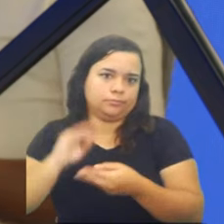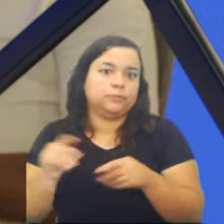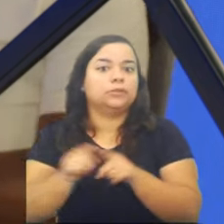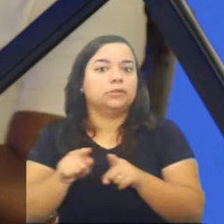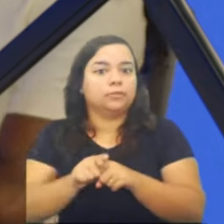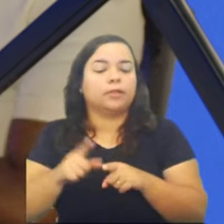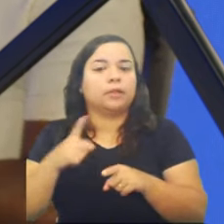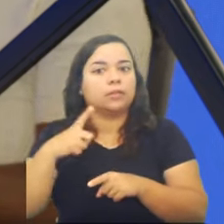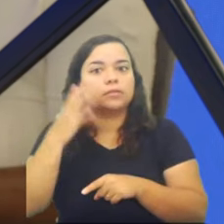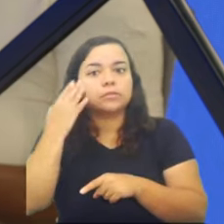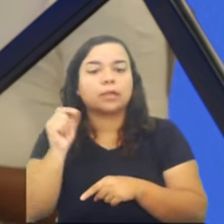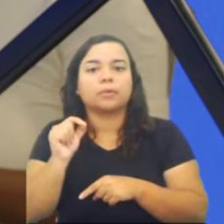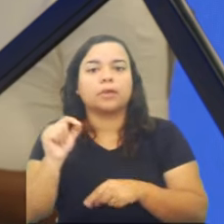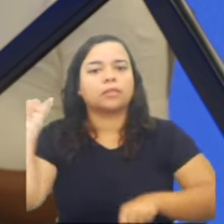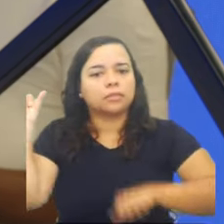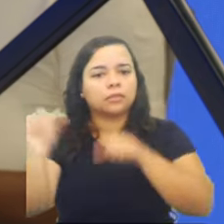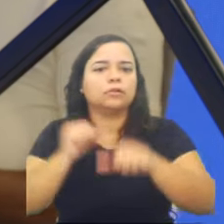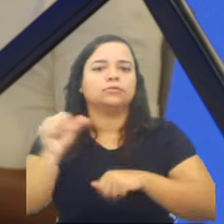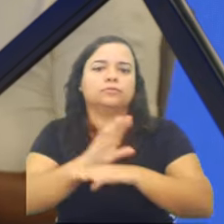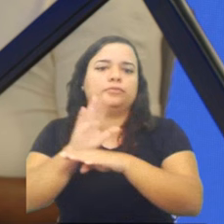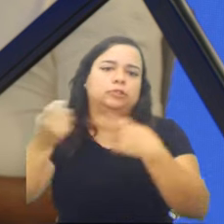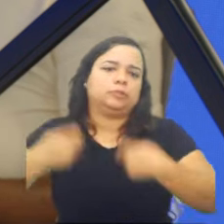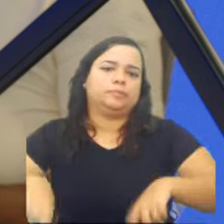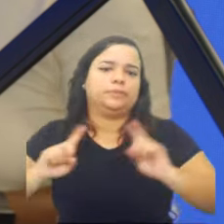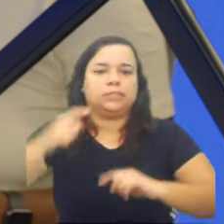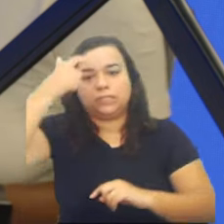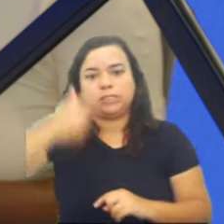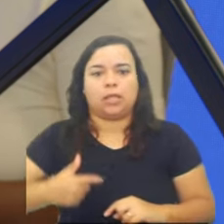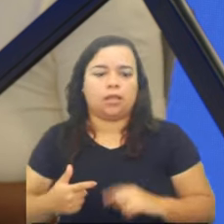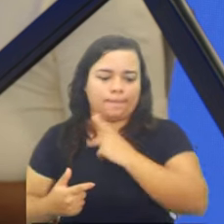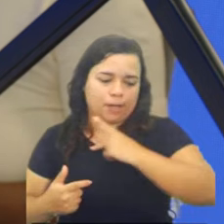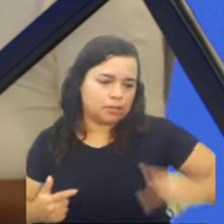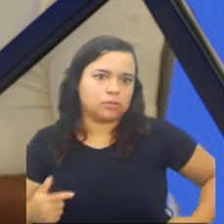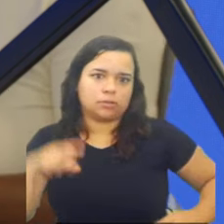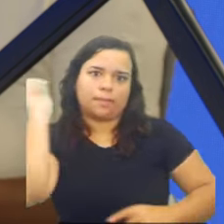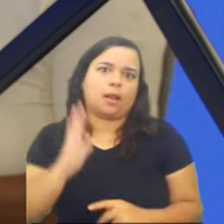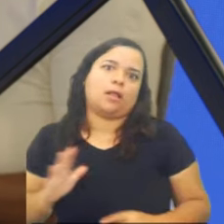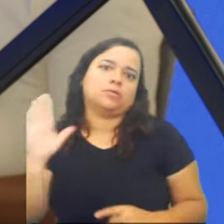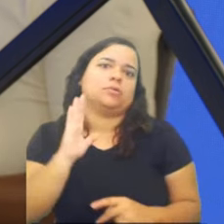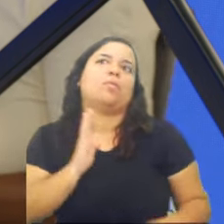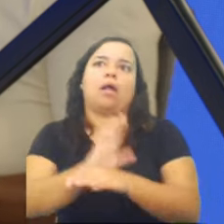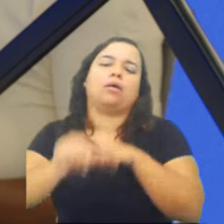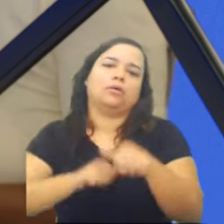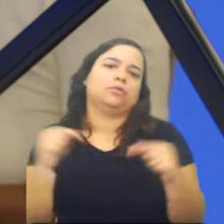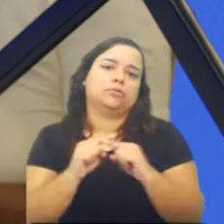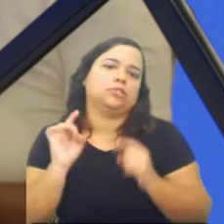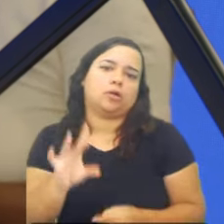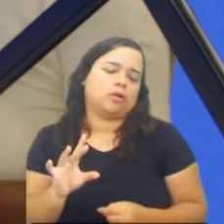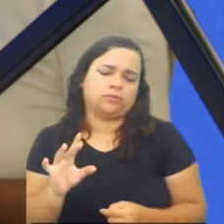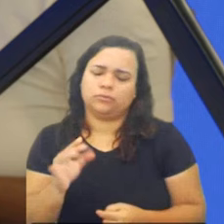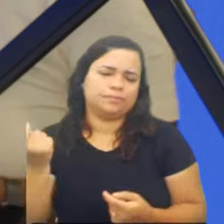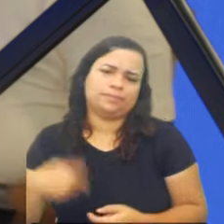Eu também parto da premissa que a transformação eu não preciso ser presidente do país eu